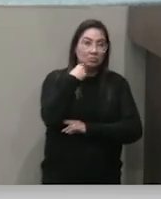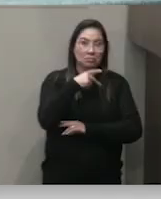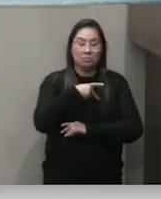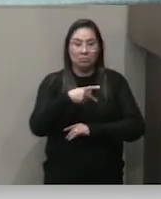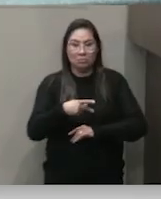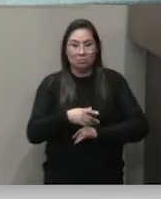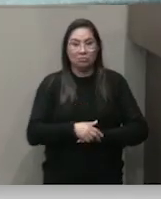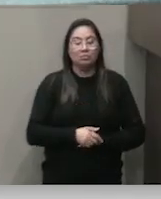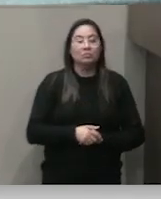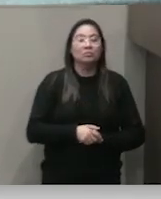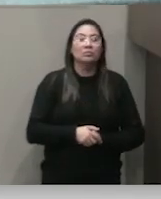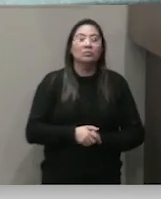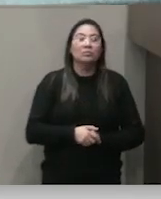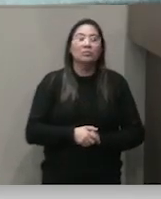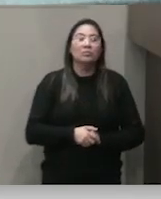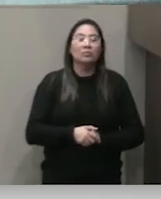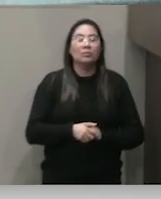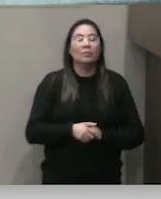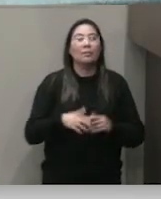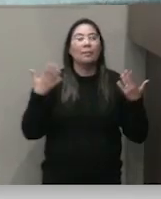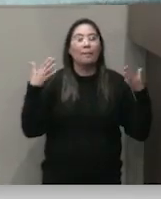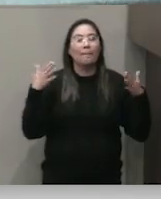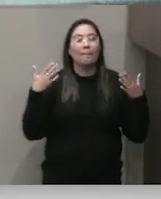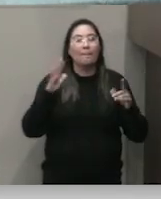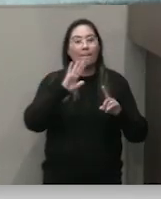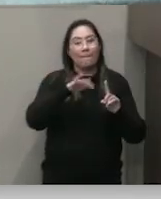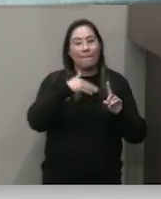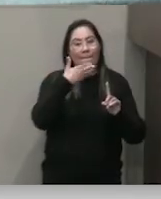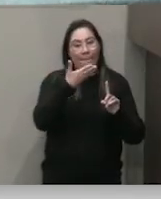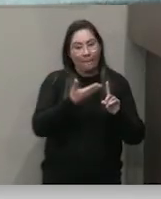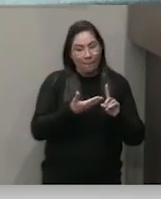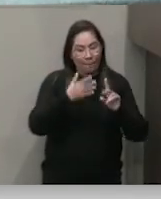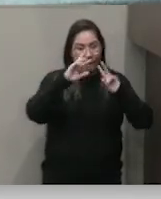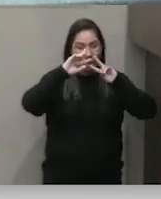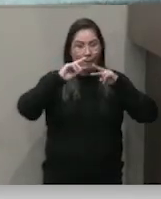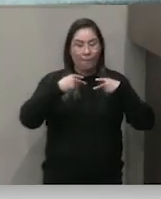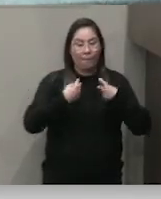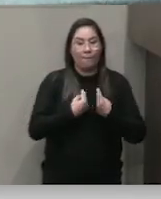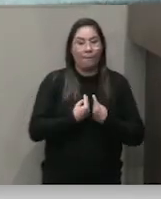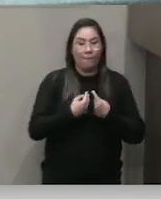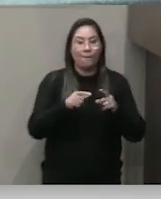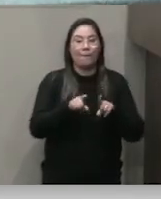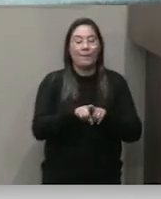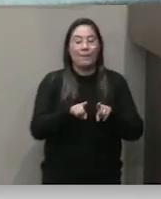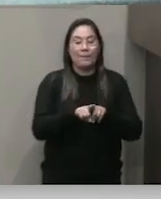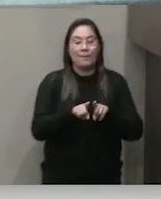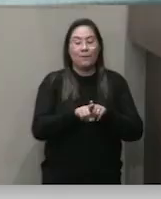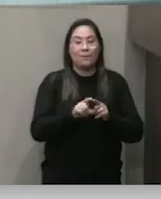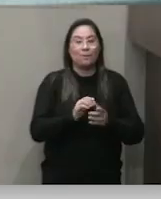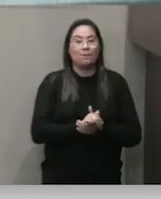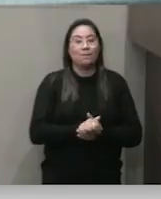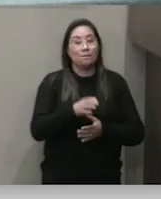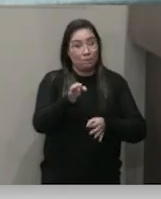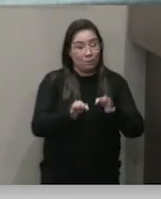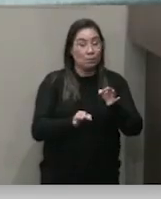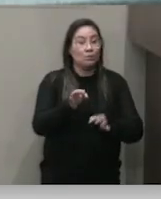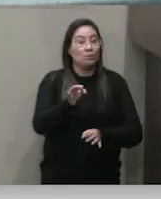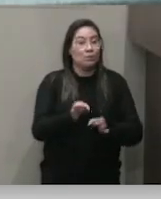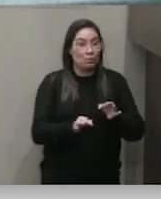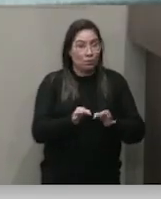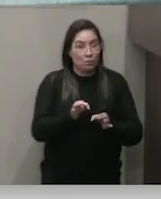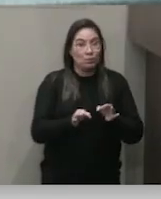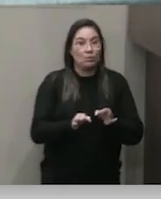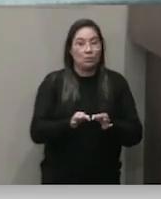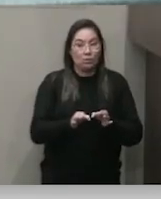parabenizar as homenagens que tu está fazendo, um reconhecimento que é justo